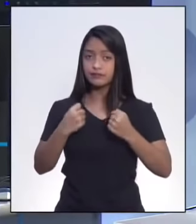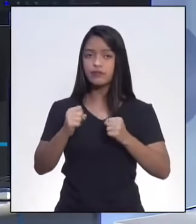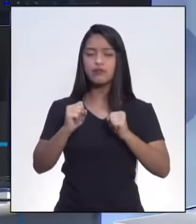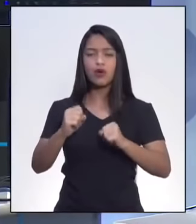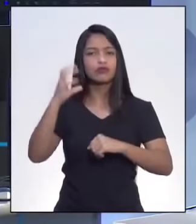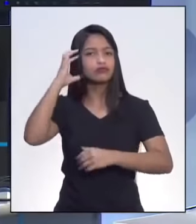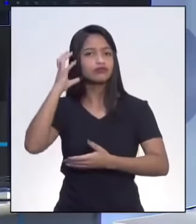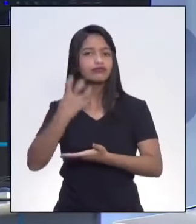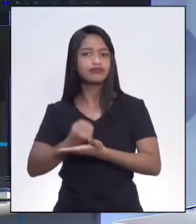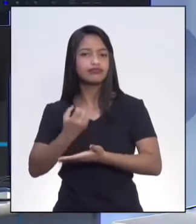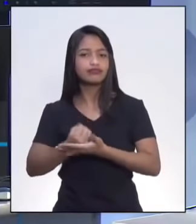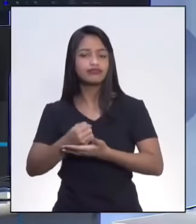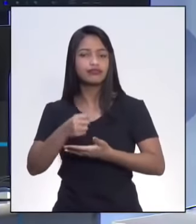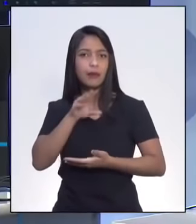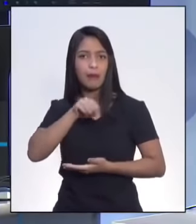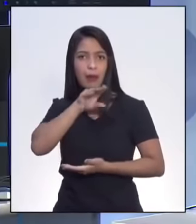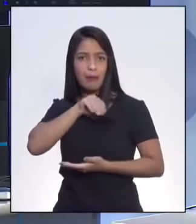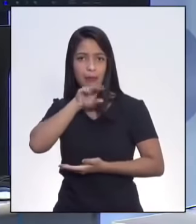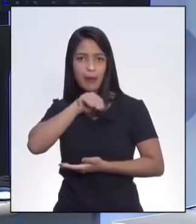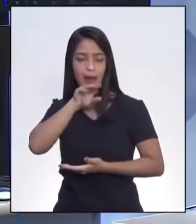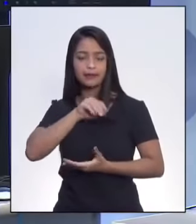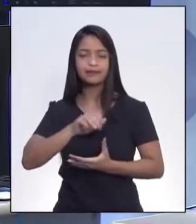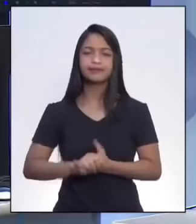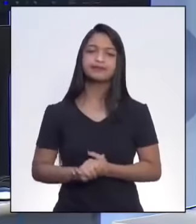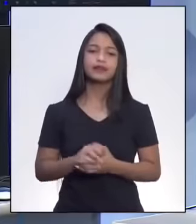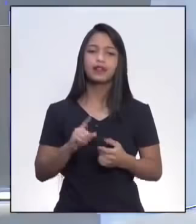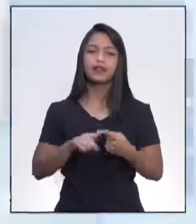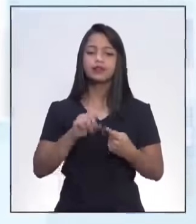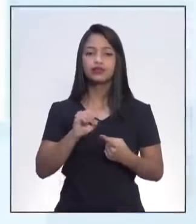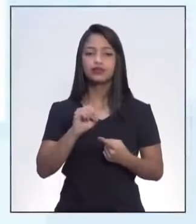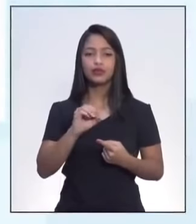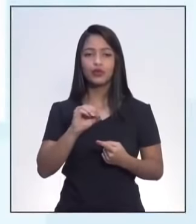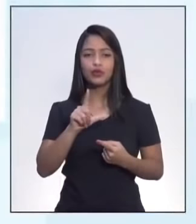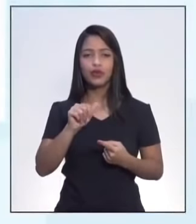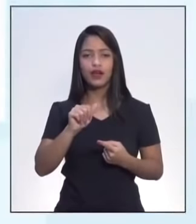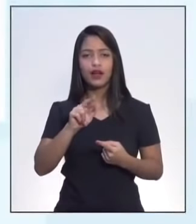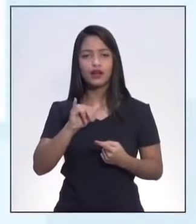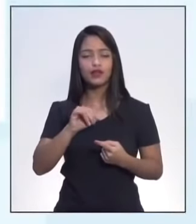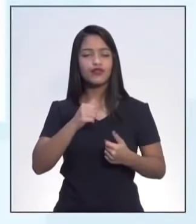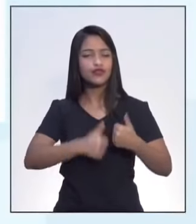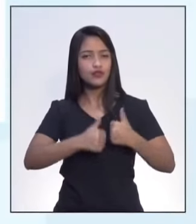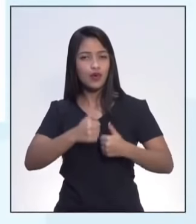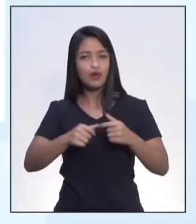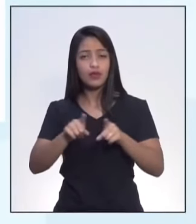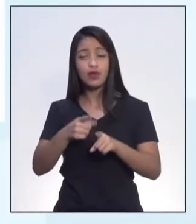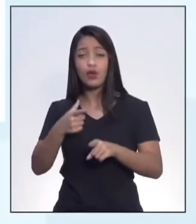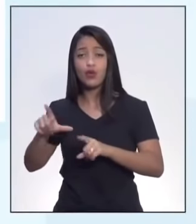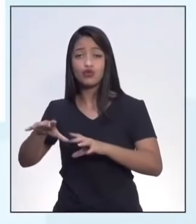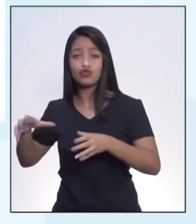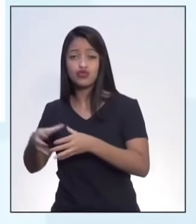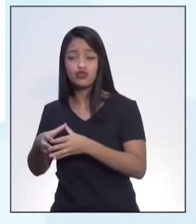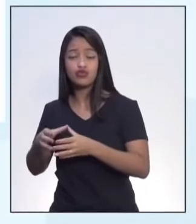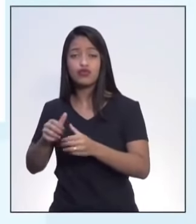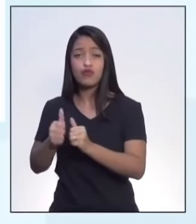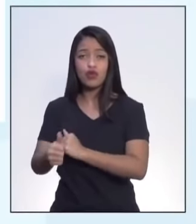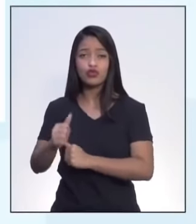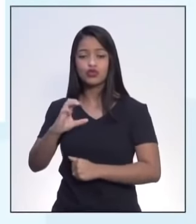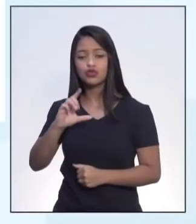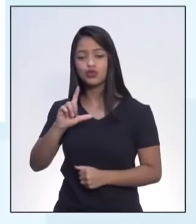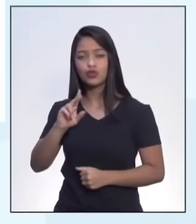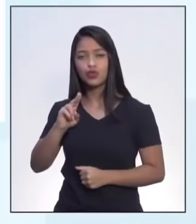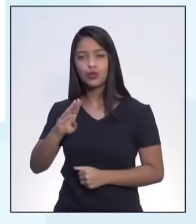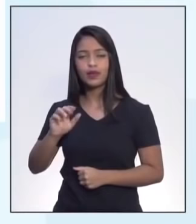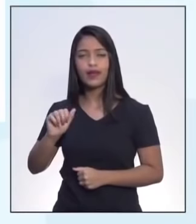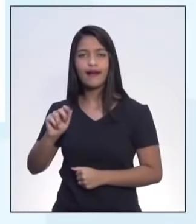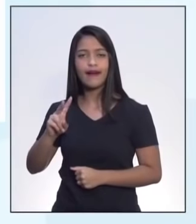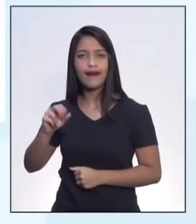podcast. Solário Futebol Clube e time visitante, seu principal rival, Esporte Clube Avante, foi marcada